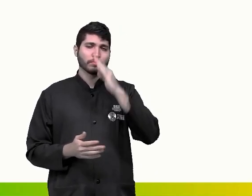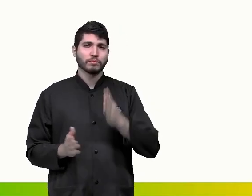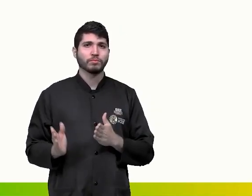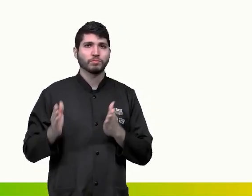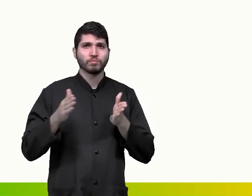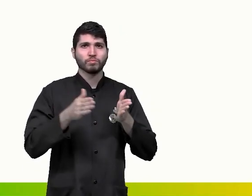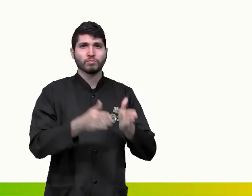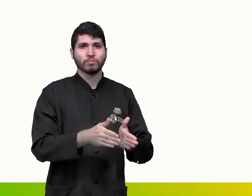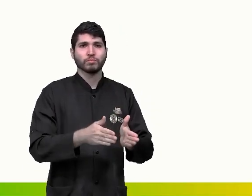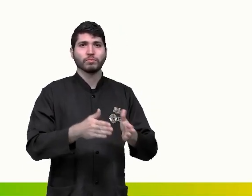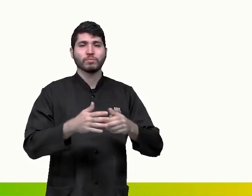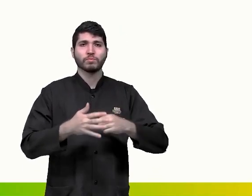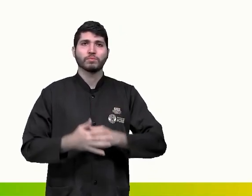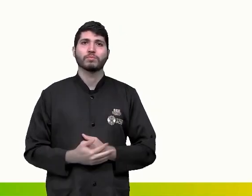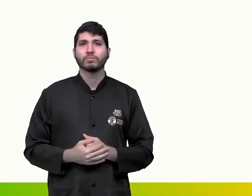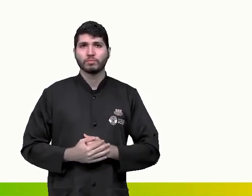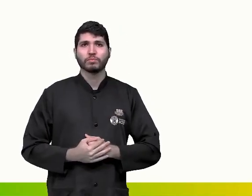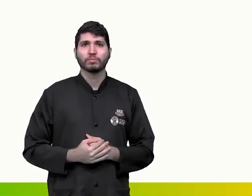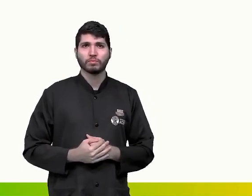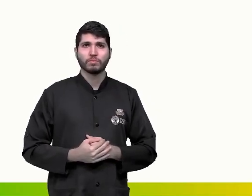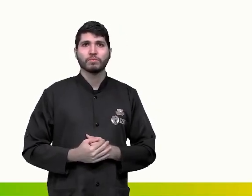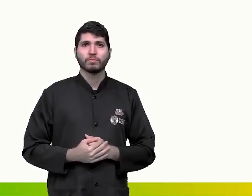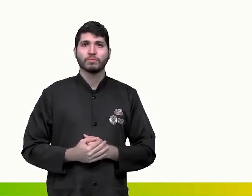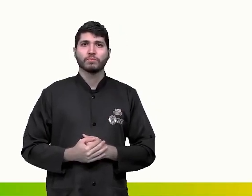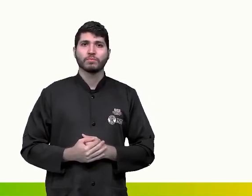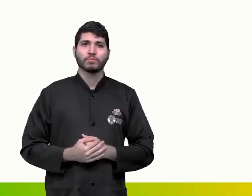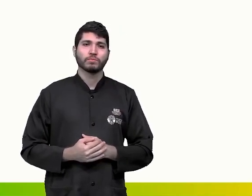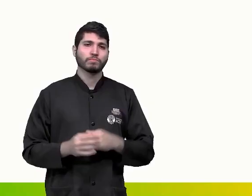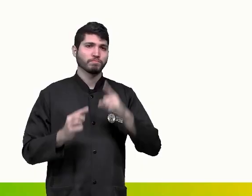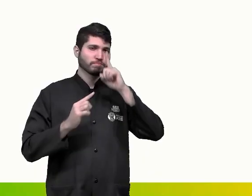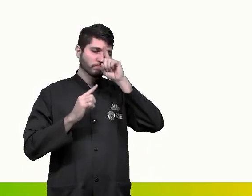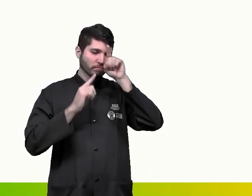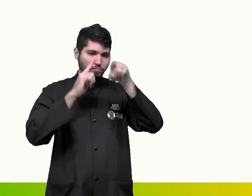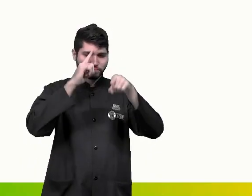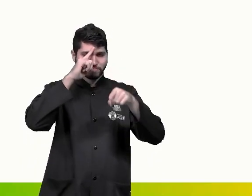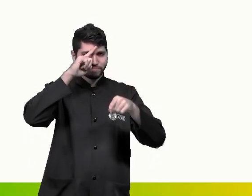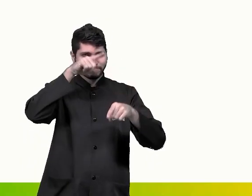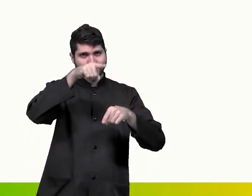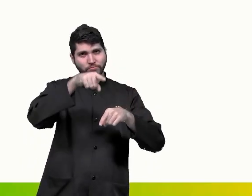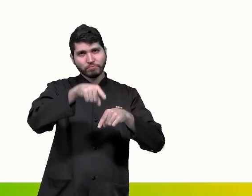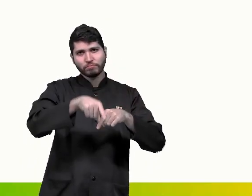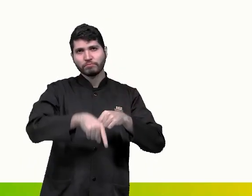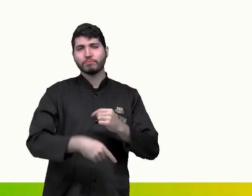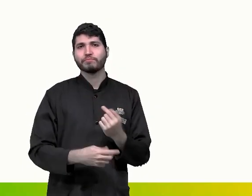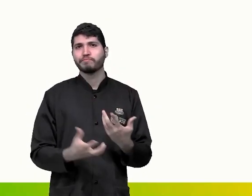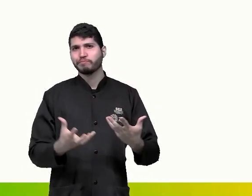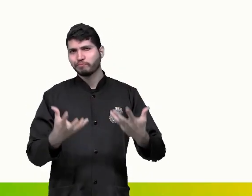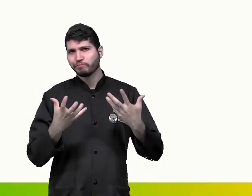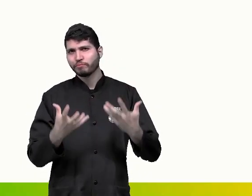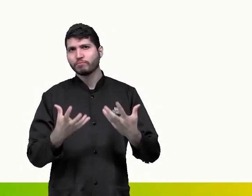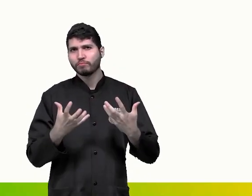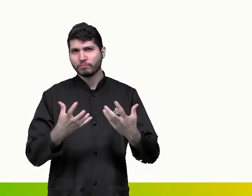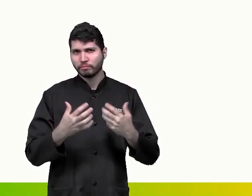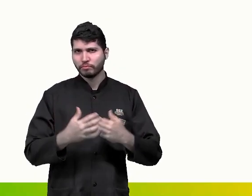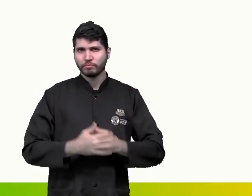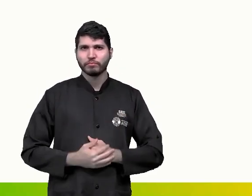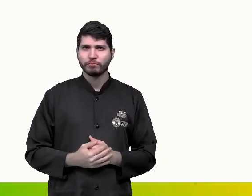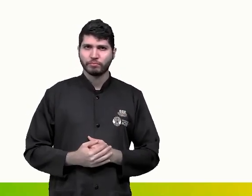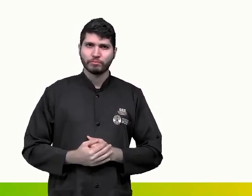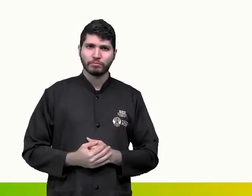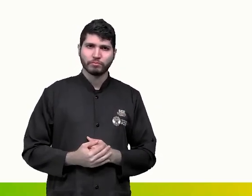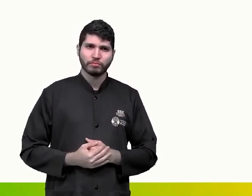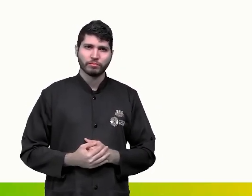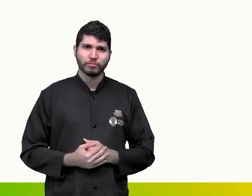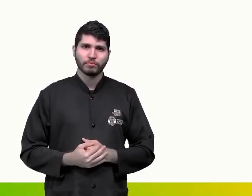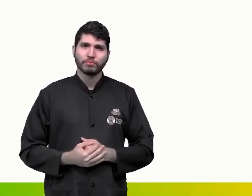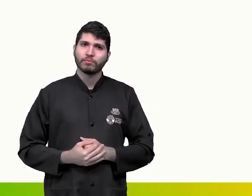algumas adequações na língua espanhola, né? Ele quer inventar. Por exemplo, aí ele tem aqueles câmbios de irregularidade na língua espanhola, que